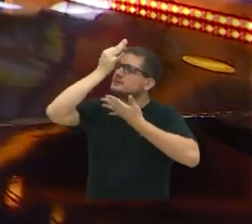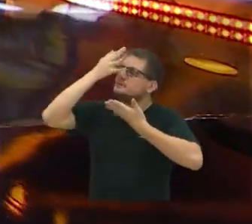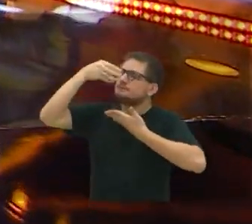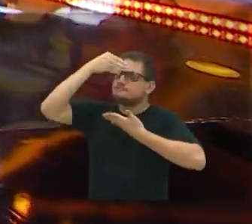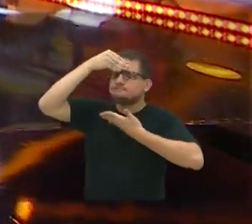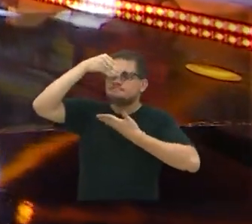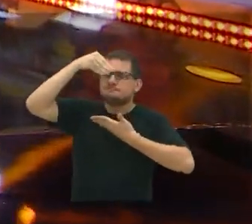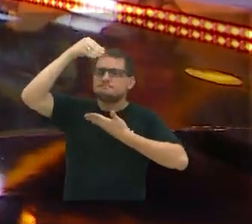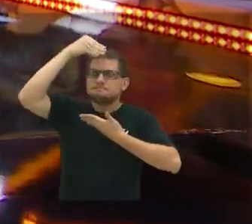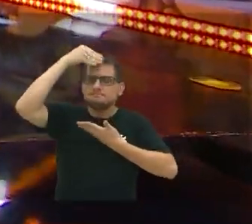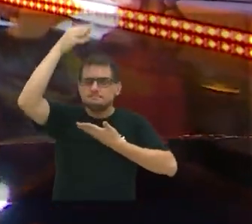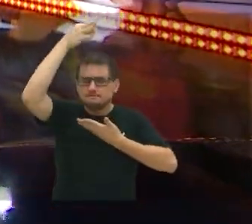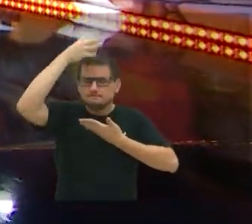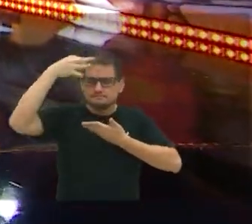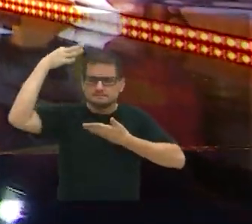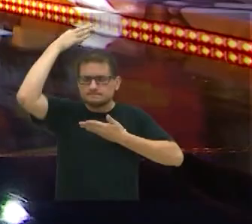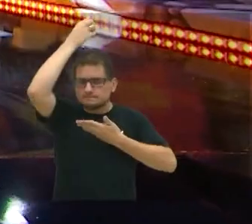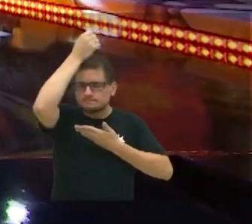Pois minha